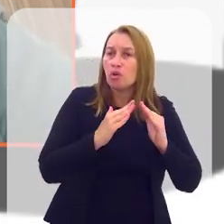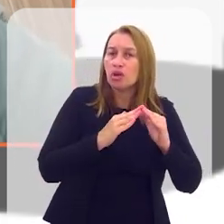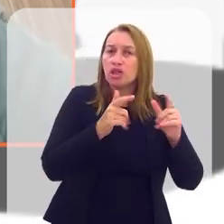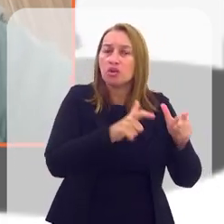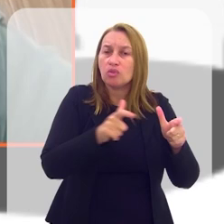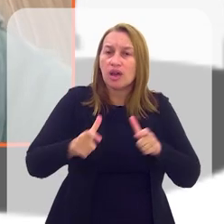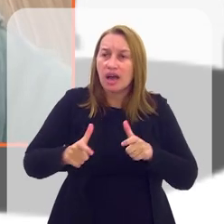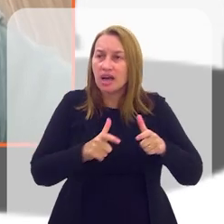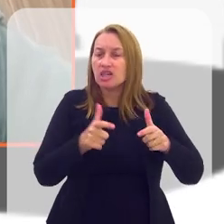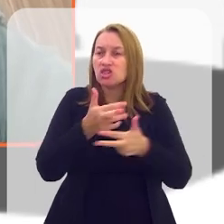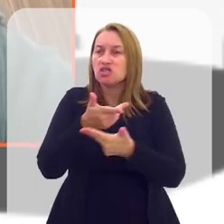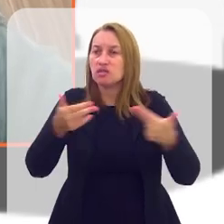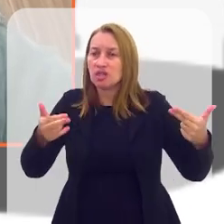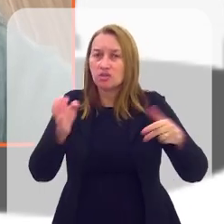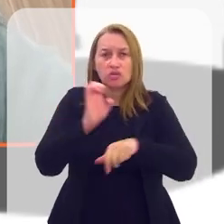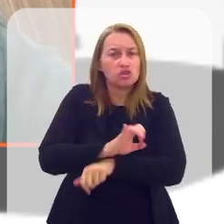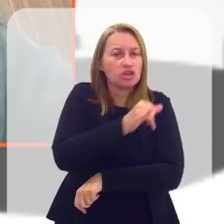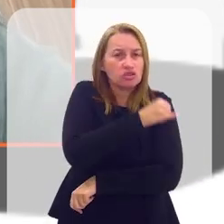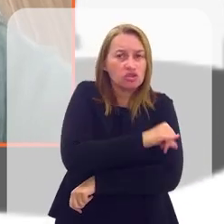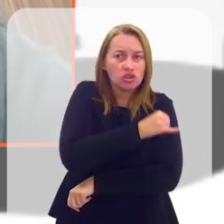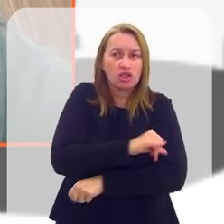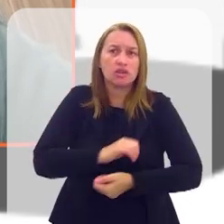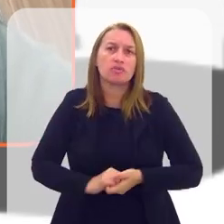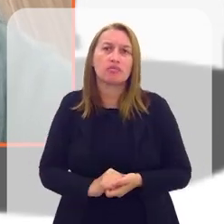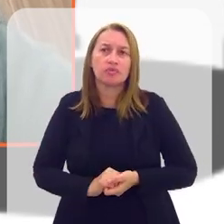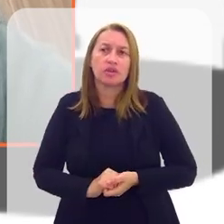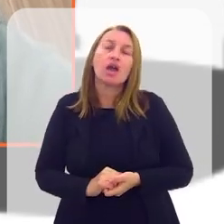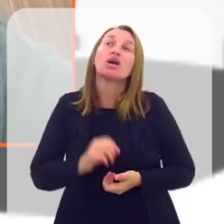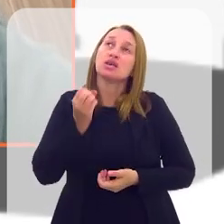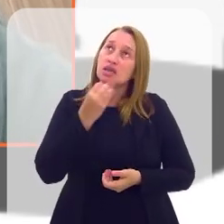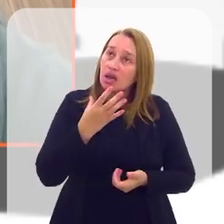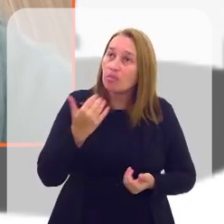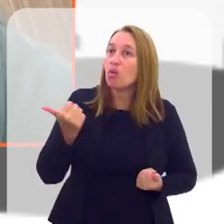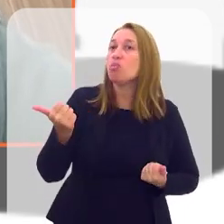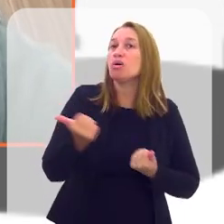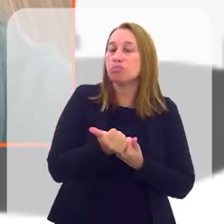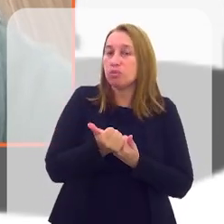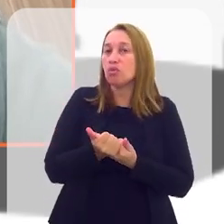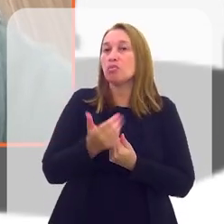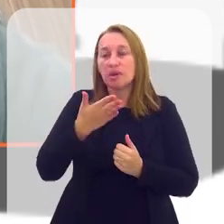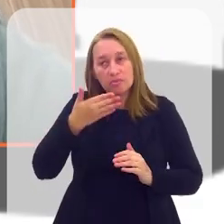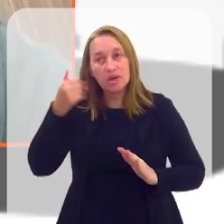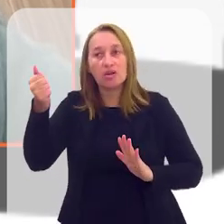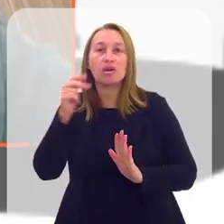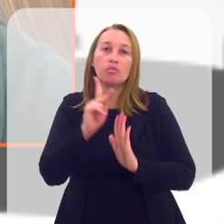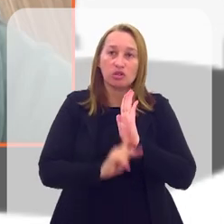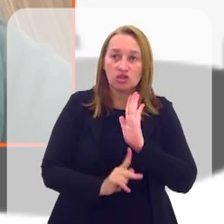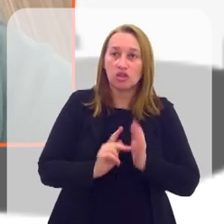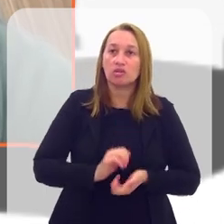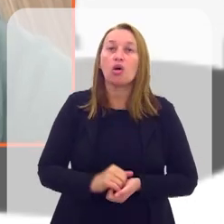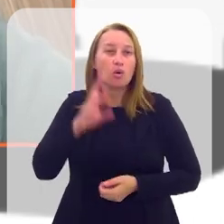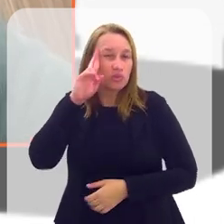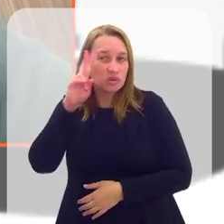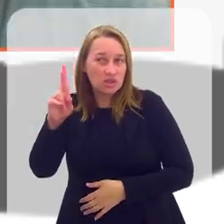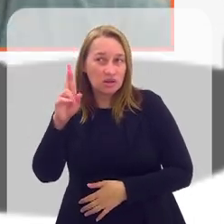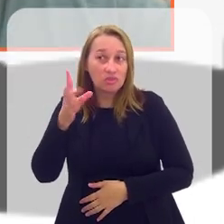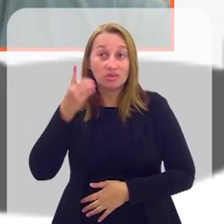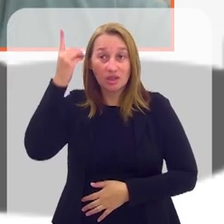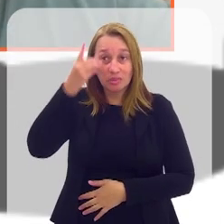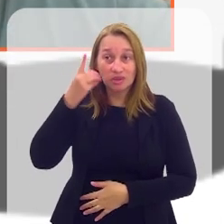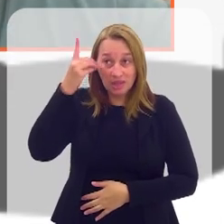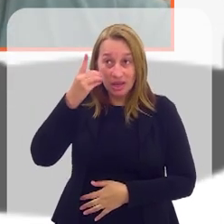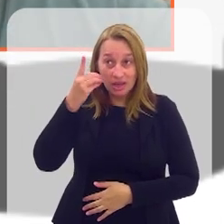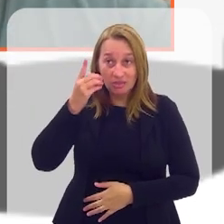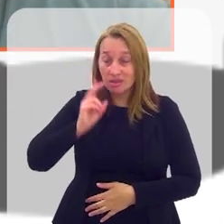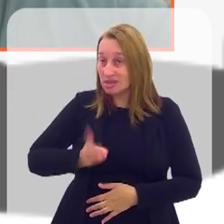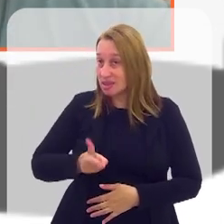regiões demográficas diferentes do estado do Rio de Janeiro, e isso com certeza colabora para aprimorar o projeto. O senhor,